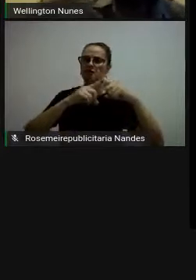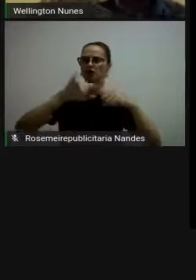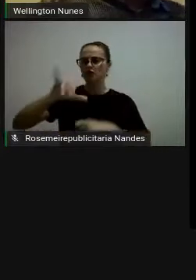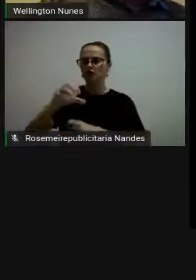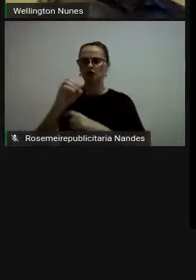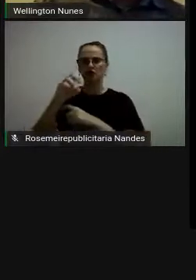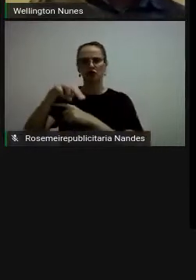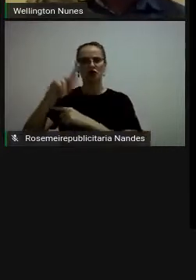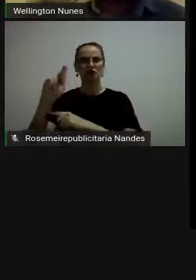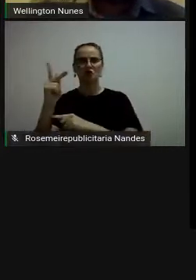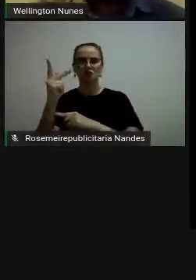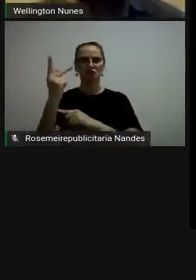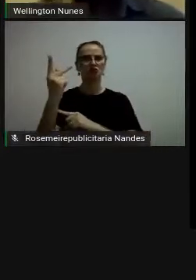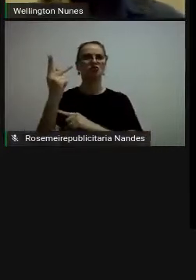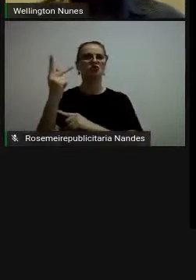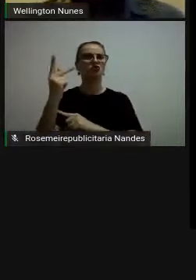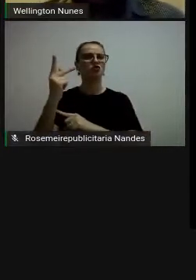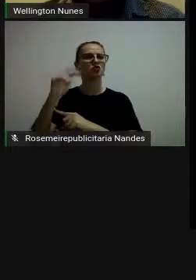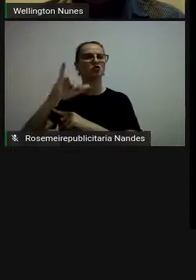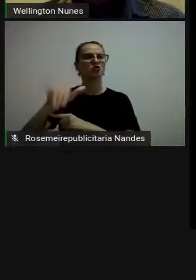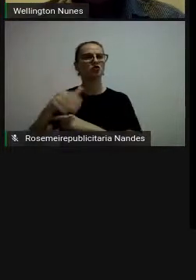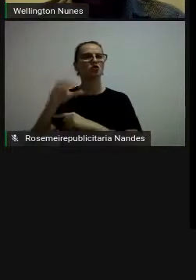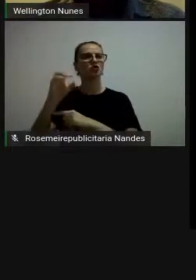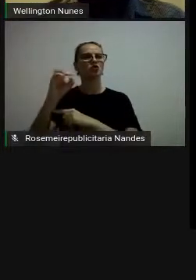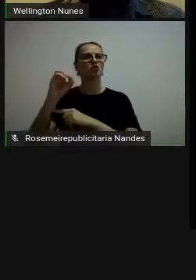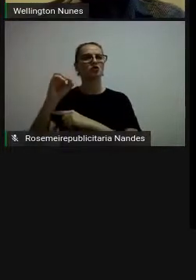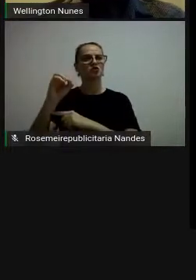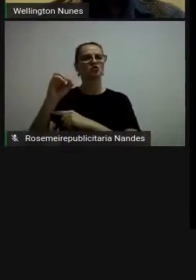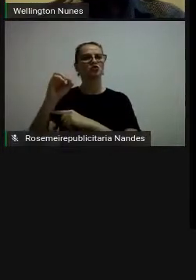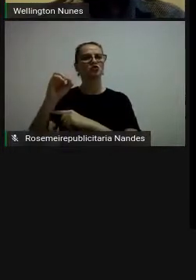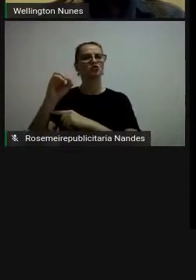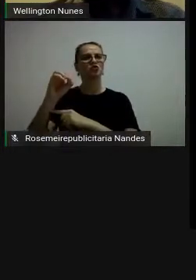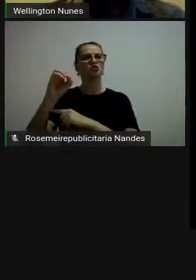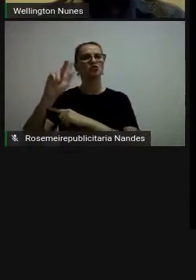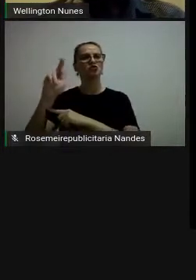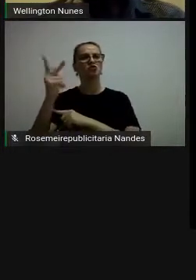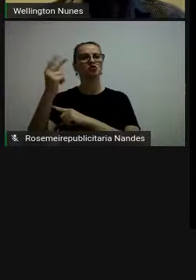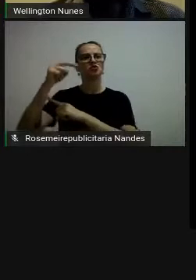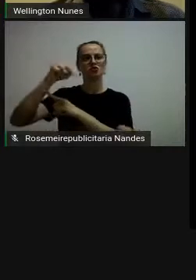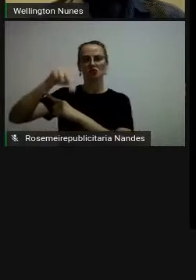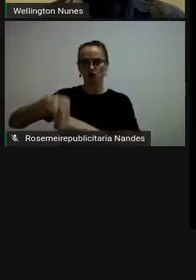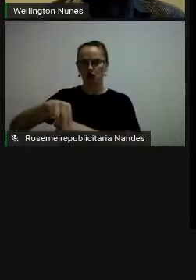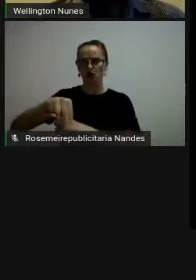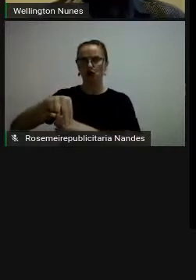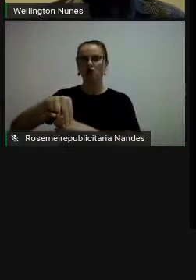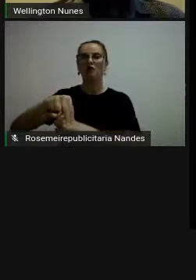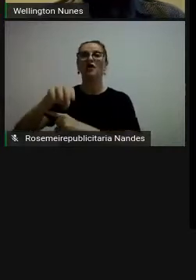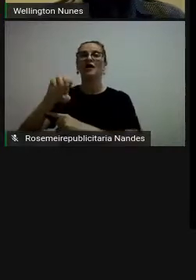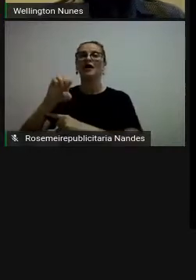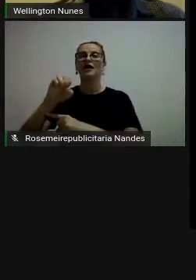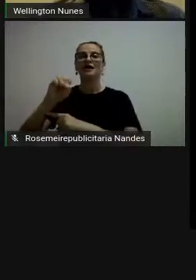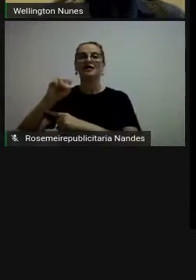né? Que mapeou a epidemia de cólera lá na Inglaterra.